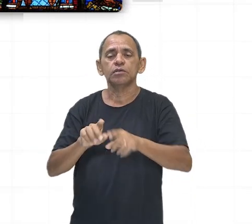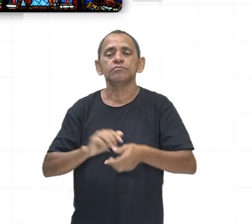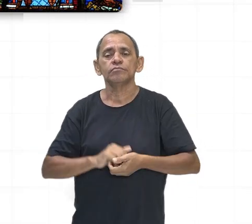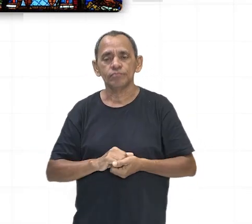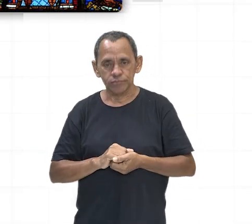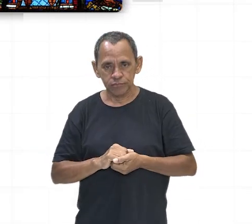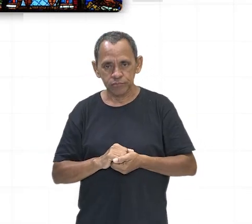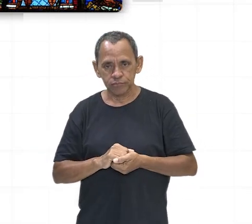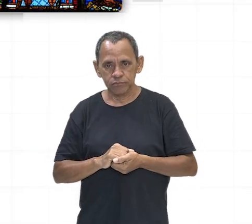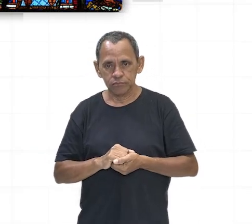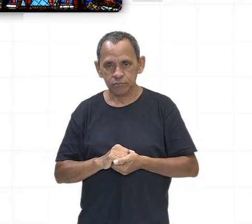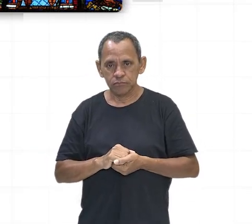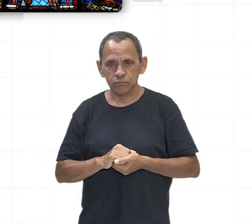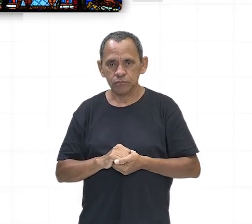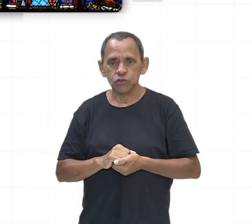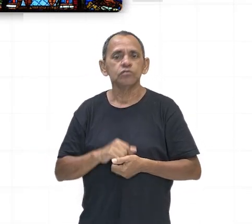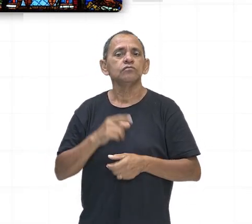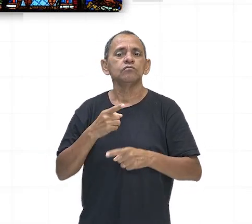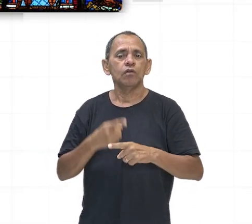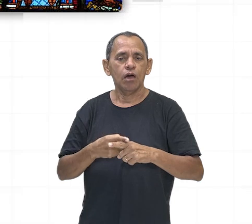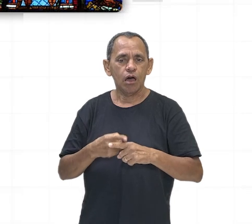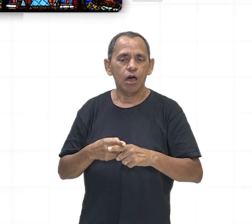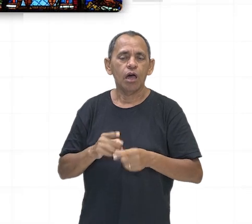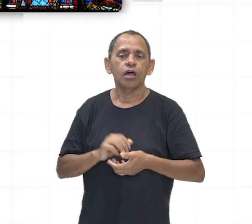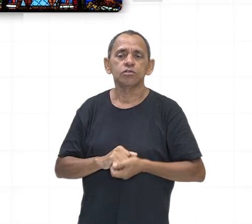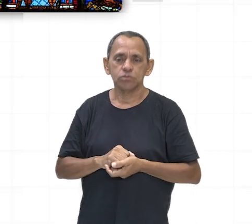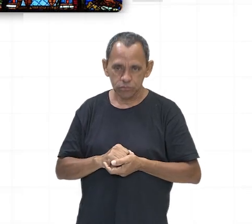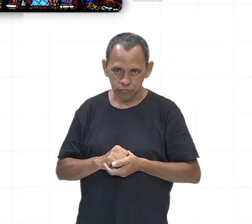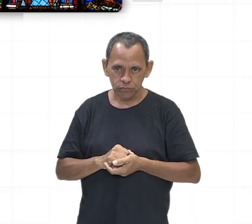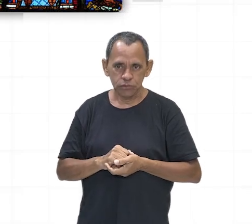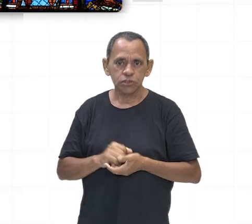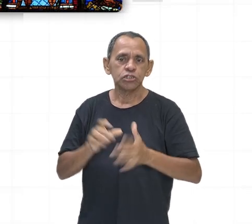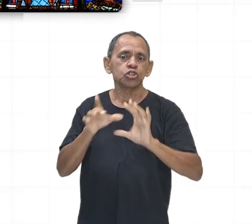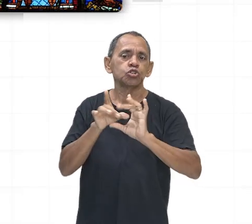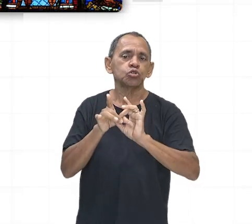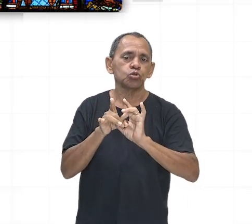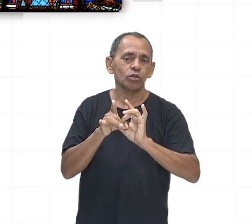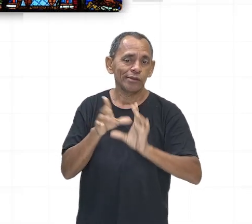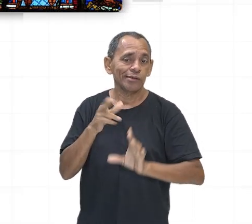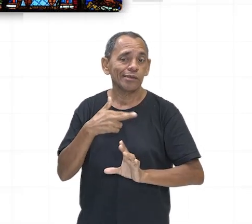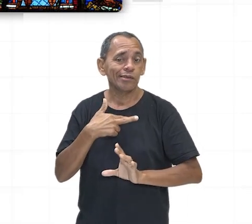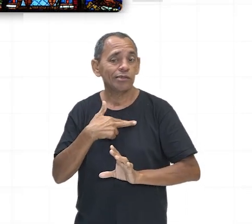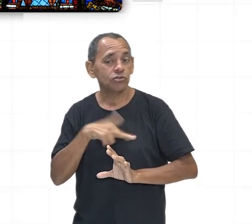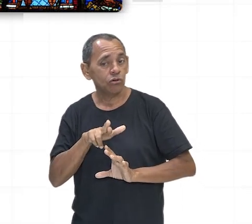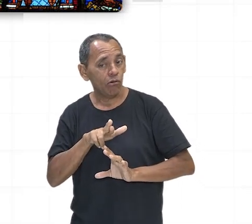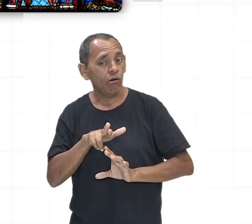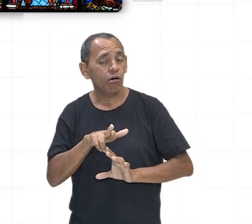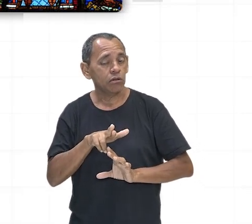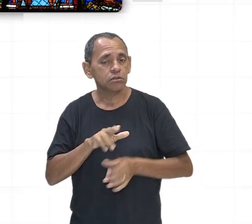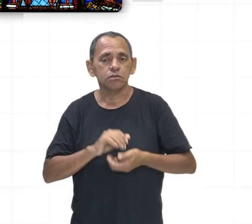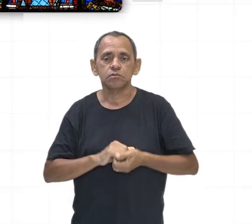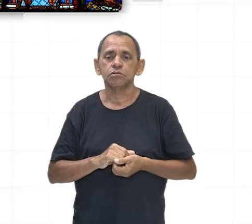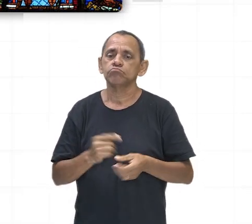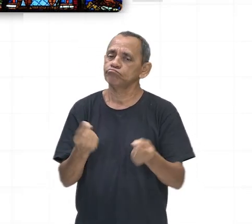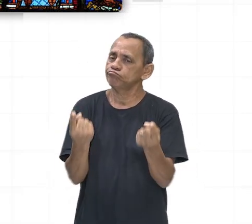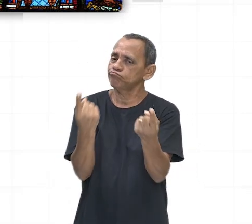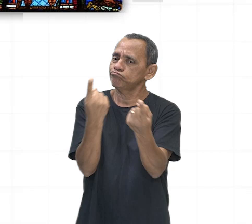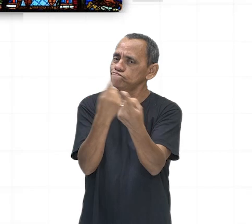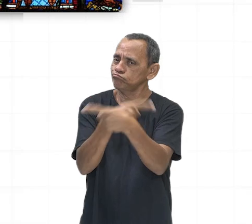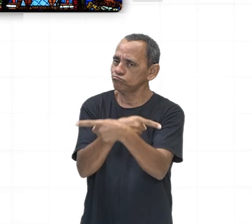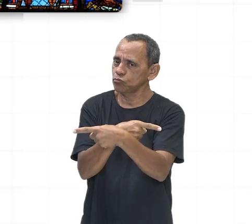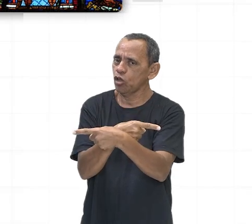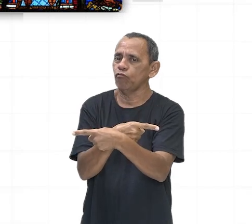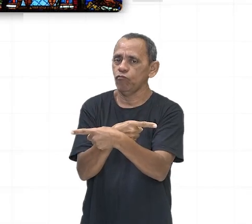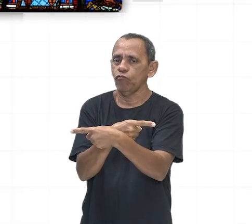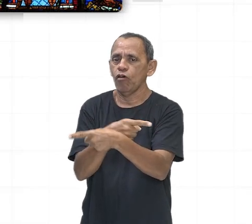religioso, isso leva à intolerância religiosa. Então, são contravalores, porque um